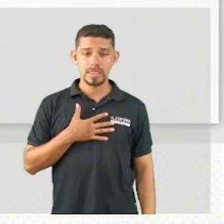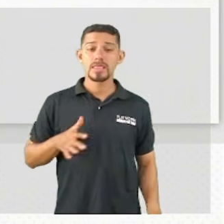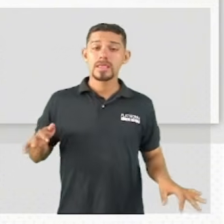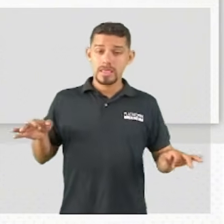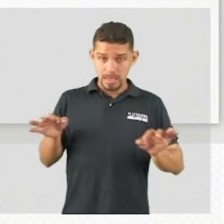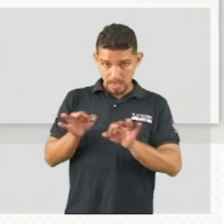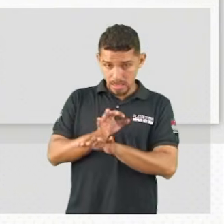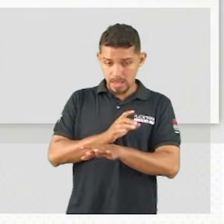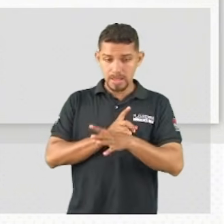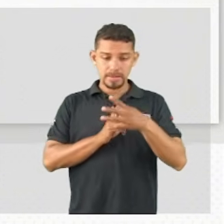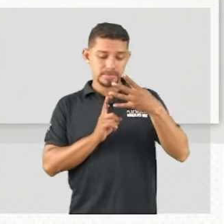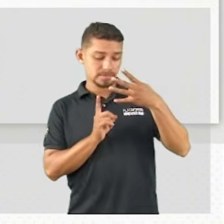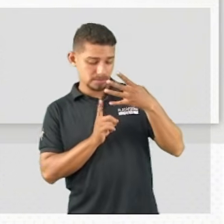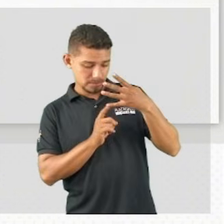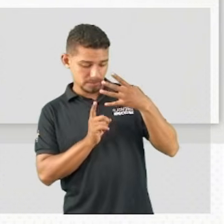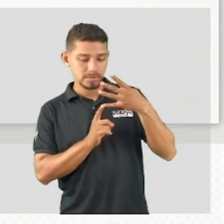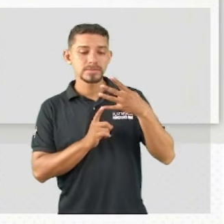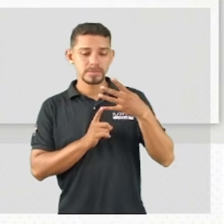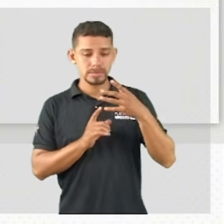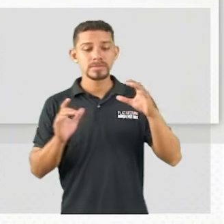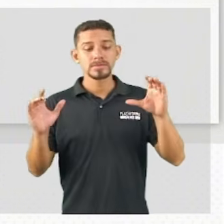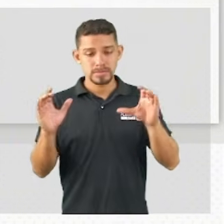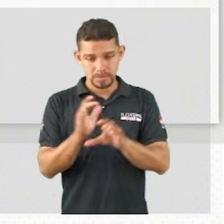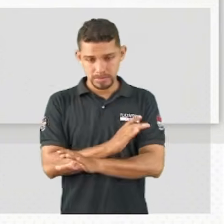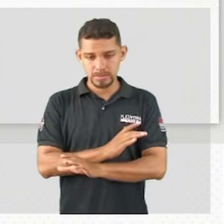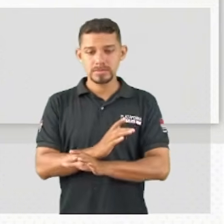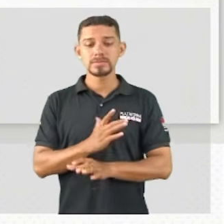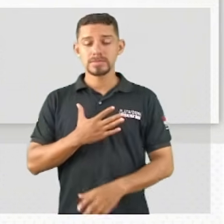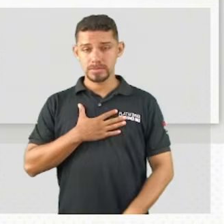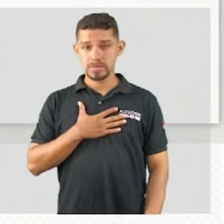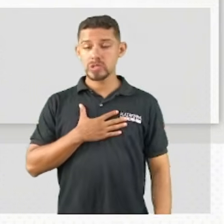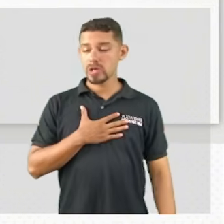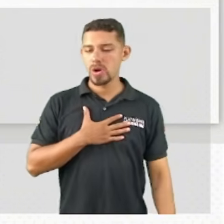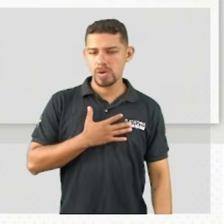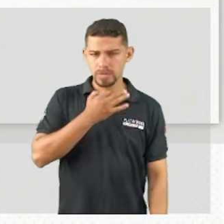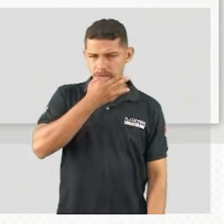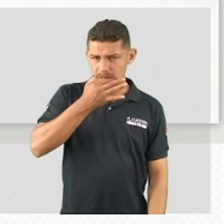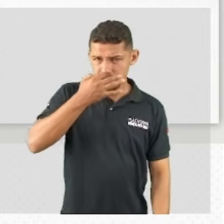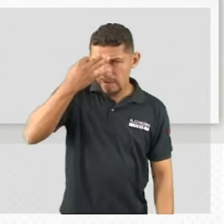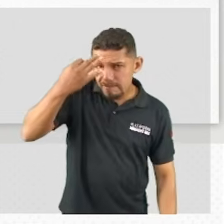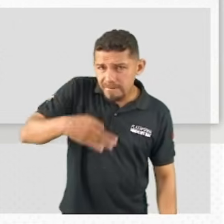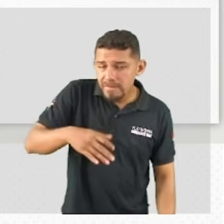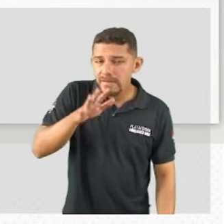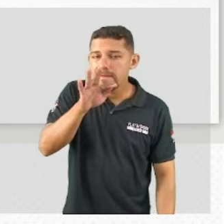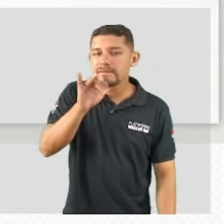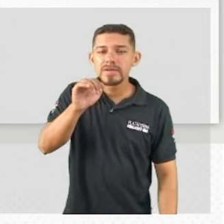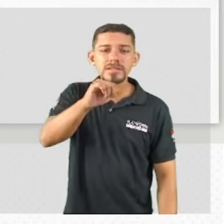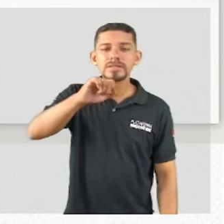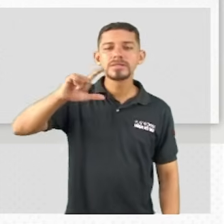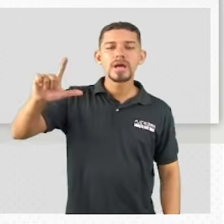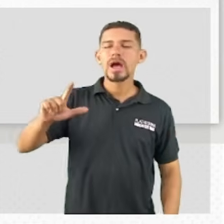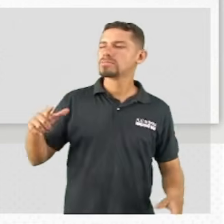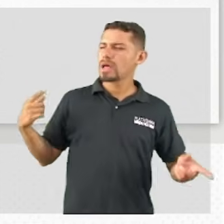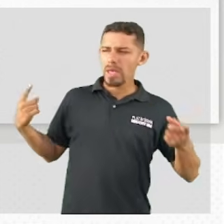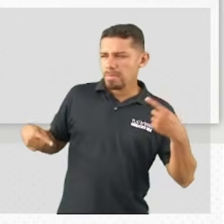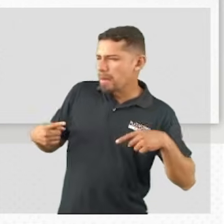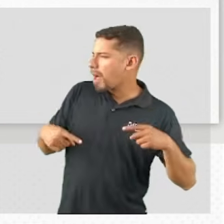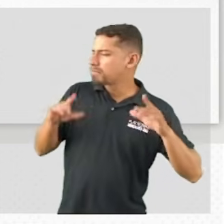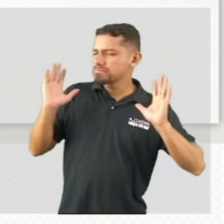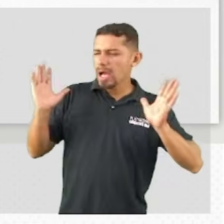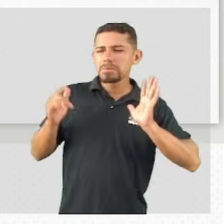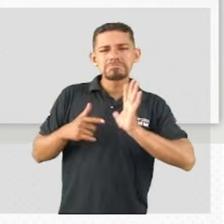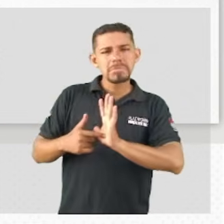vou fechar, eu vou concluir e o posicionamento final, né? Então aí já é o momento que todo mundo já discutiu, já